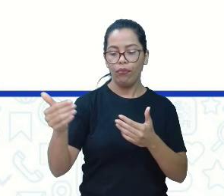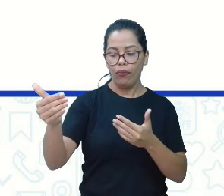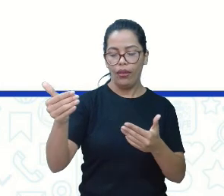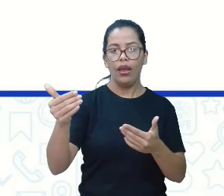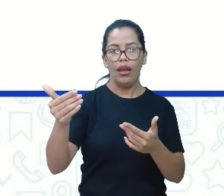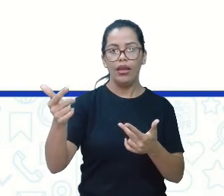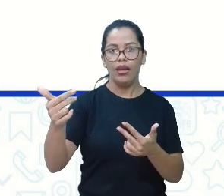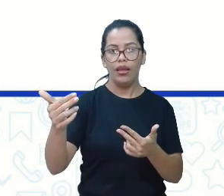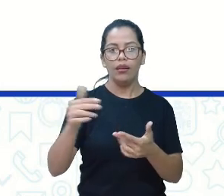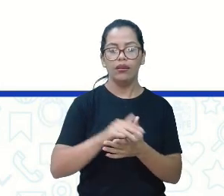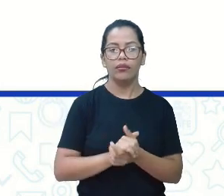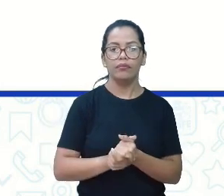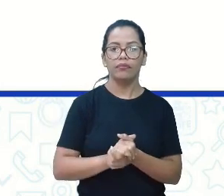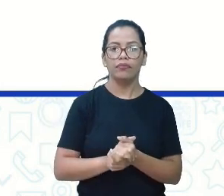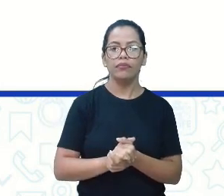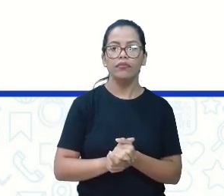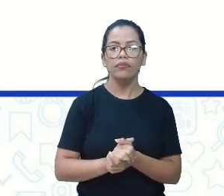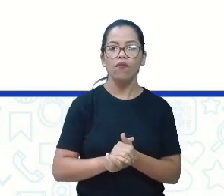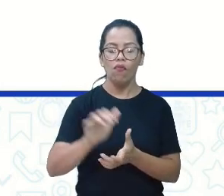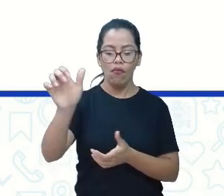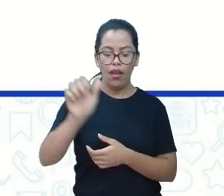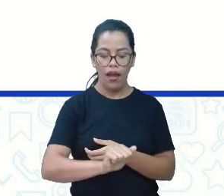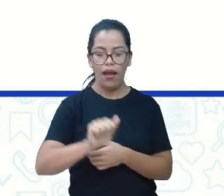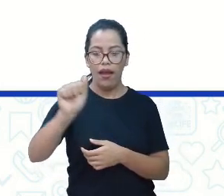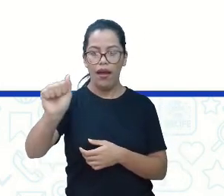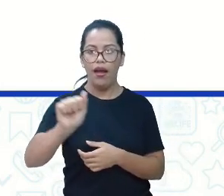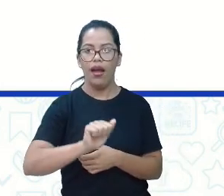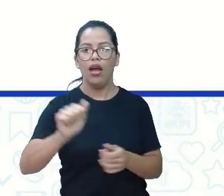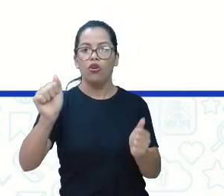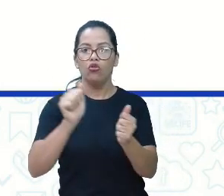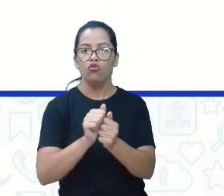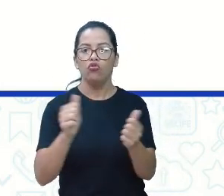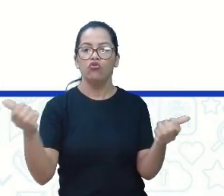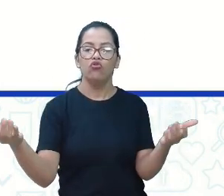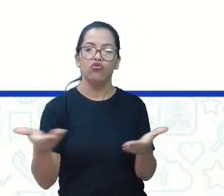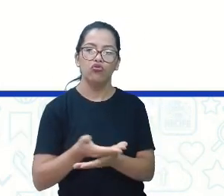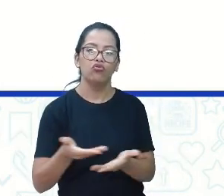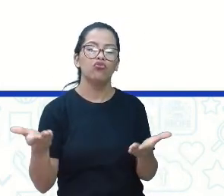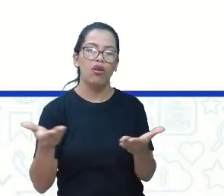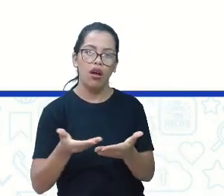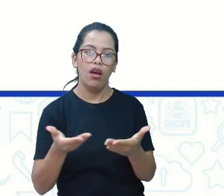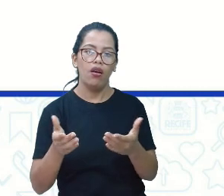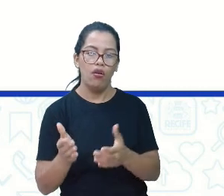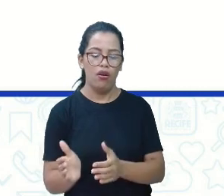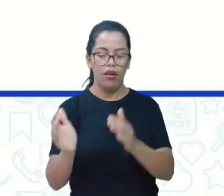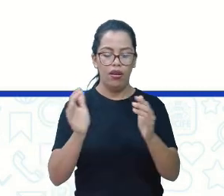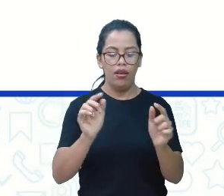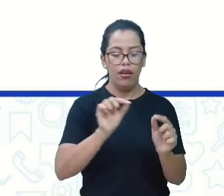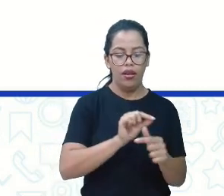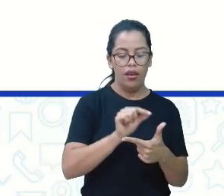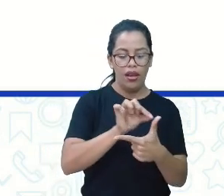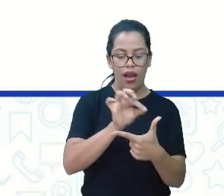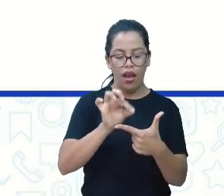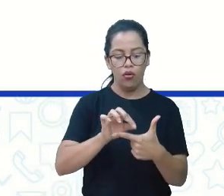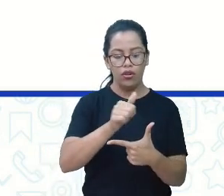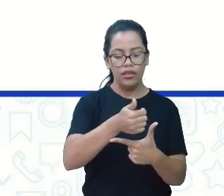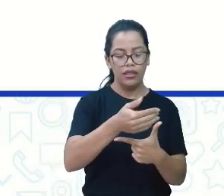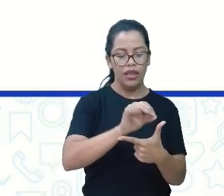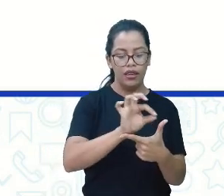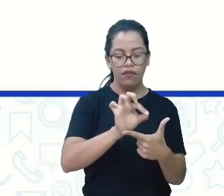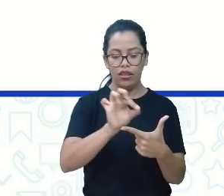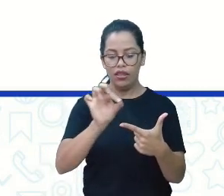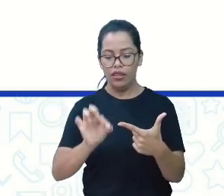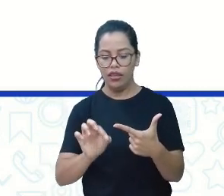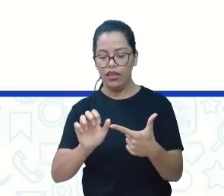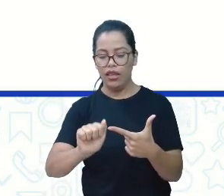A lá para baixo. Agora eu tenho o ângulo A juntinho, pertinho aí do ângulo 120. Então, o que é que eu tenho aqui? Eu tenho que esses